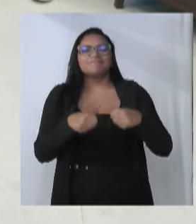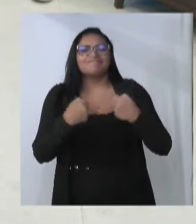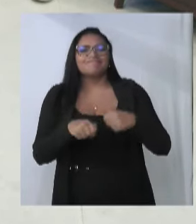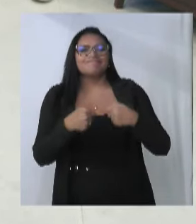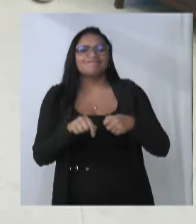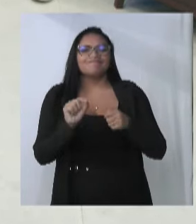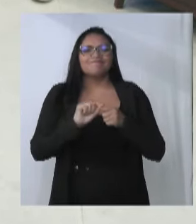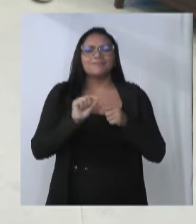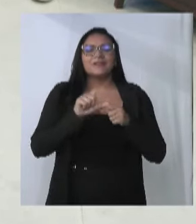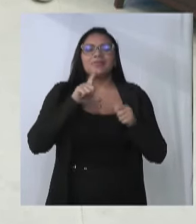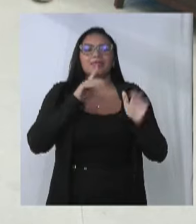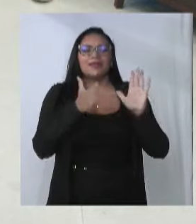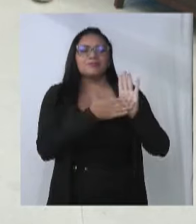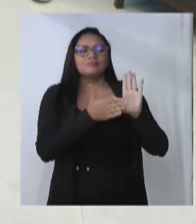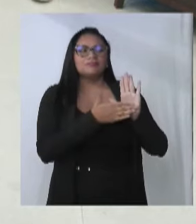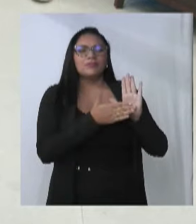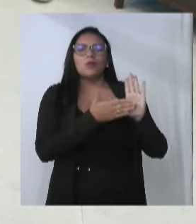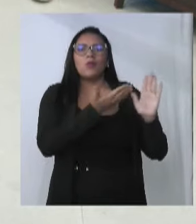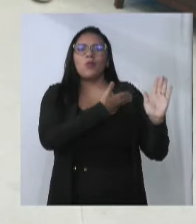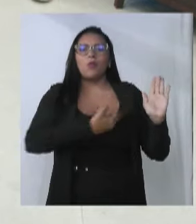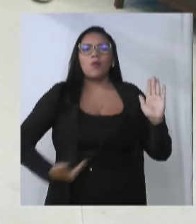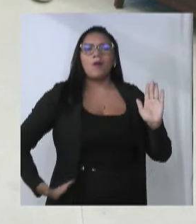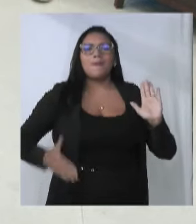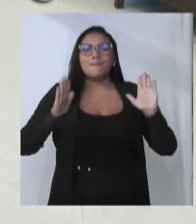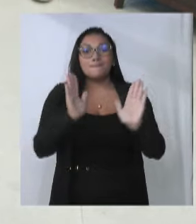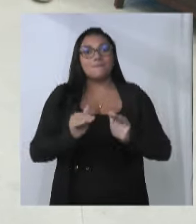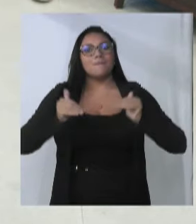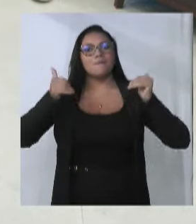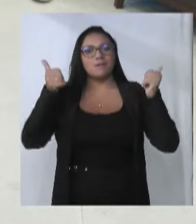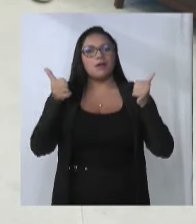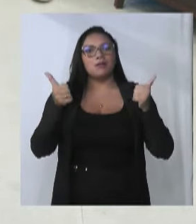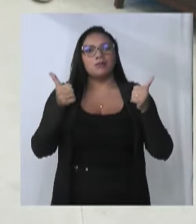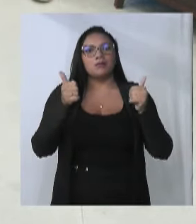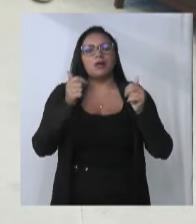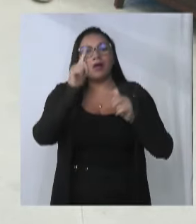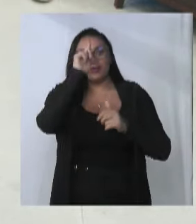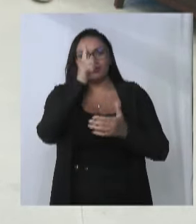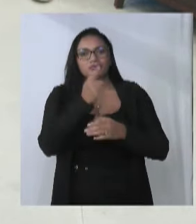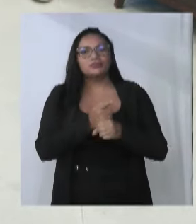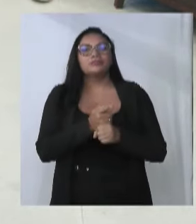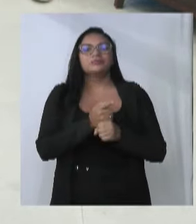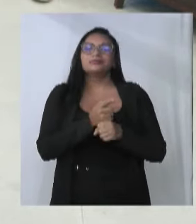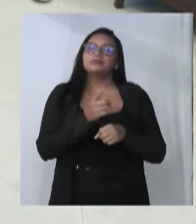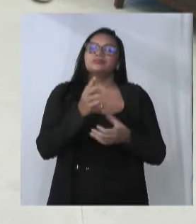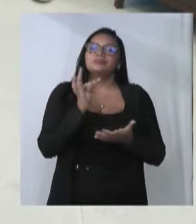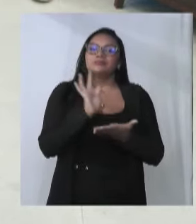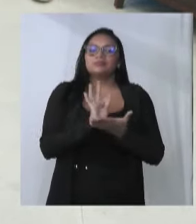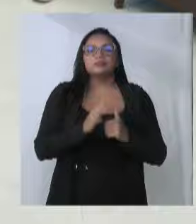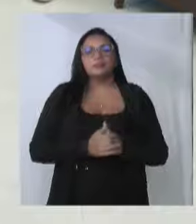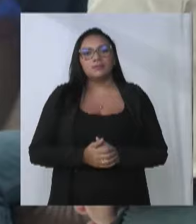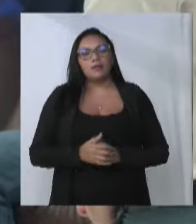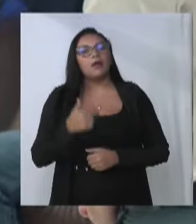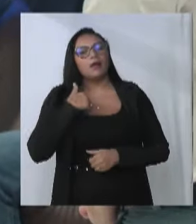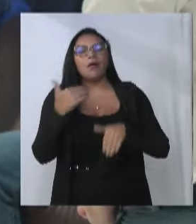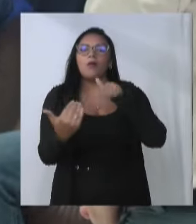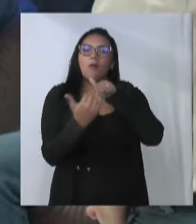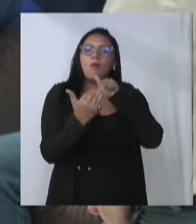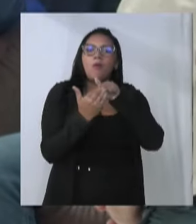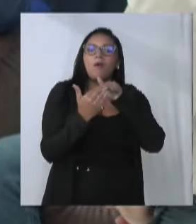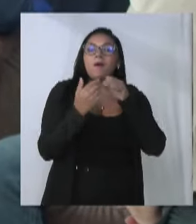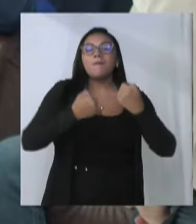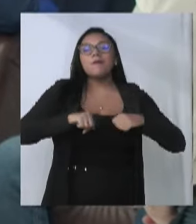seu plano de governo para inovar a gestão na cidade de Teresina? Concordo com você. É preciso modernizar a